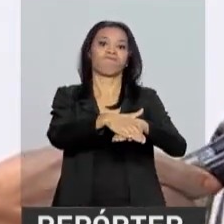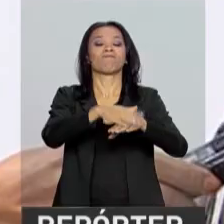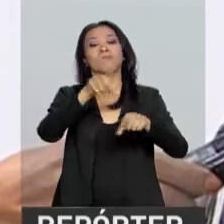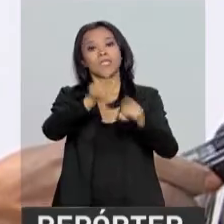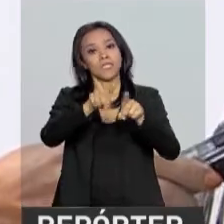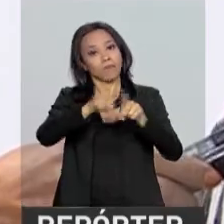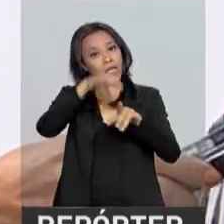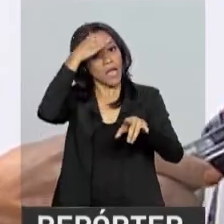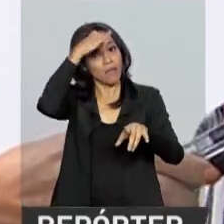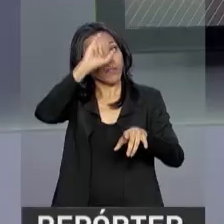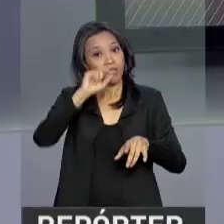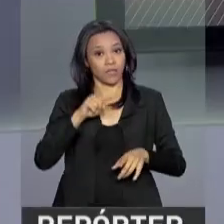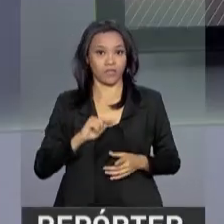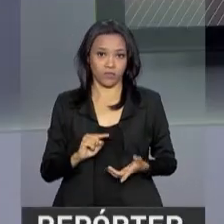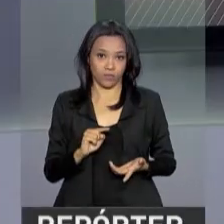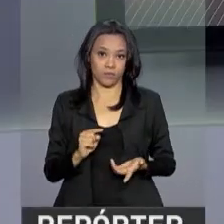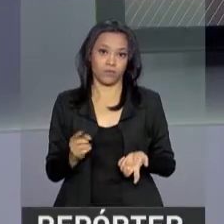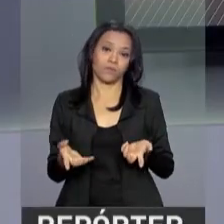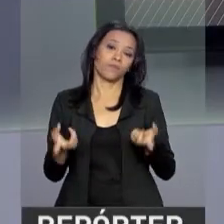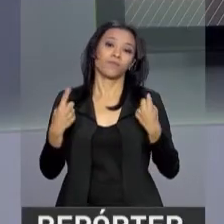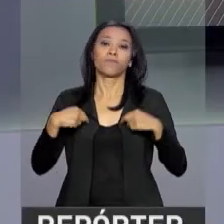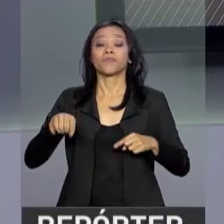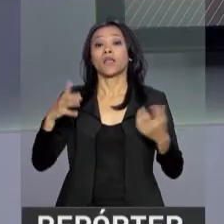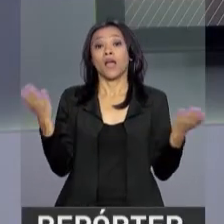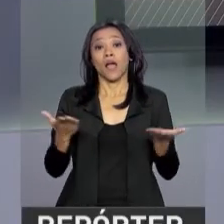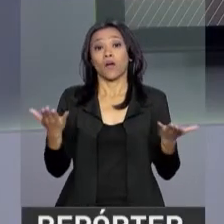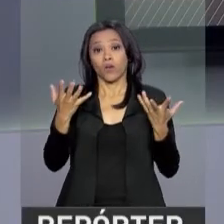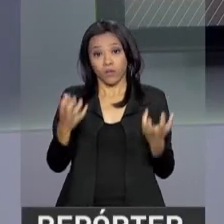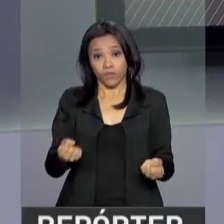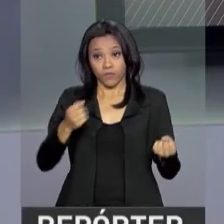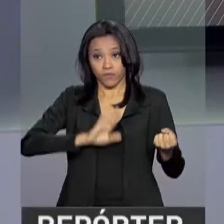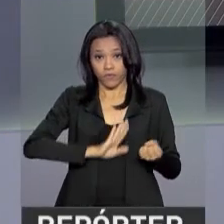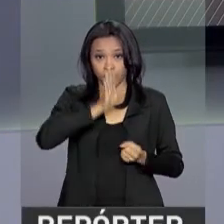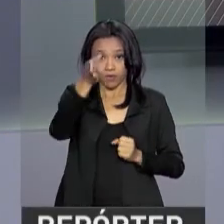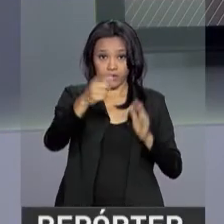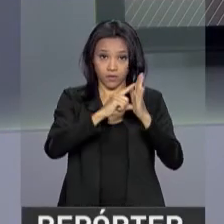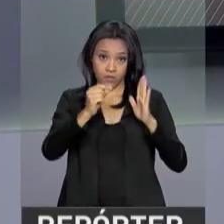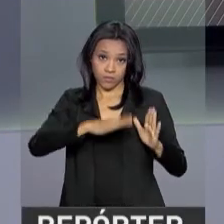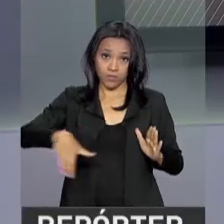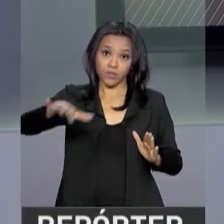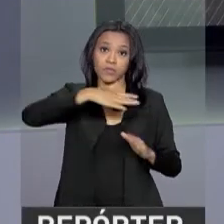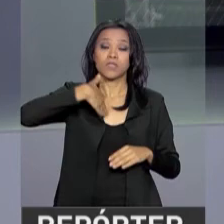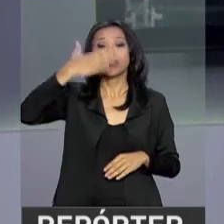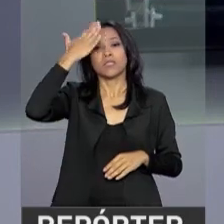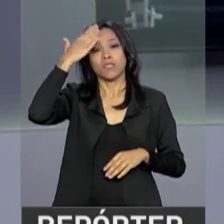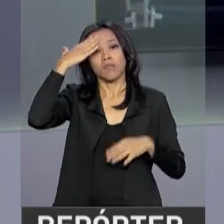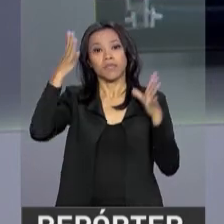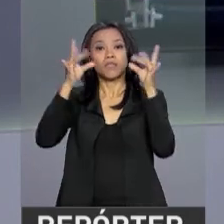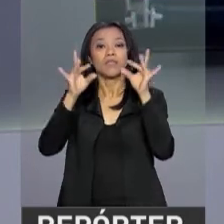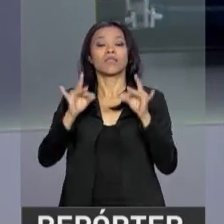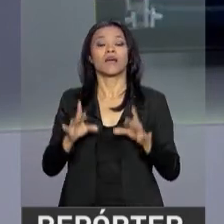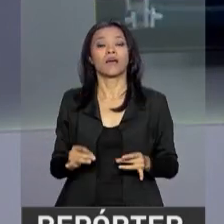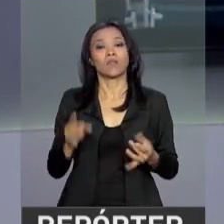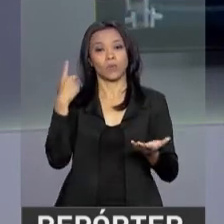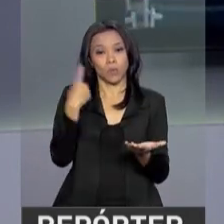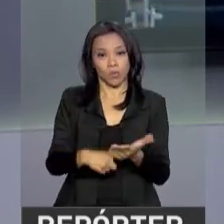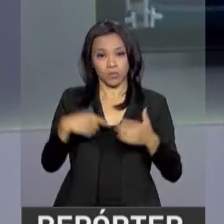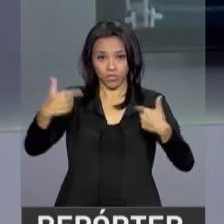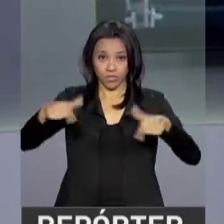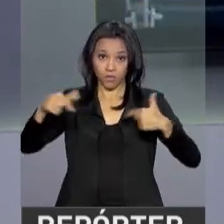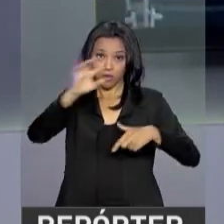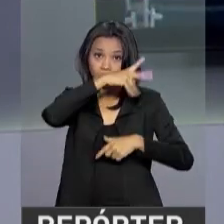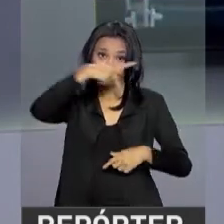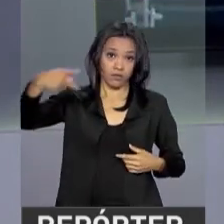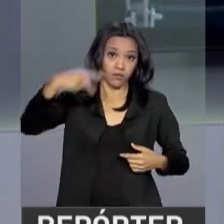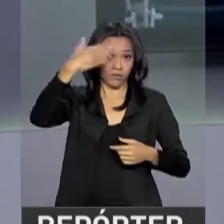prevenção desses crimes nós vamos agora ao palácio do planalto saber os detalhes da agenda do presidente michel temer com a repórter